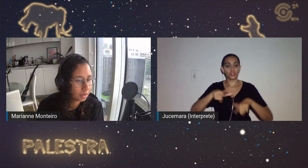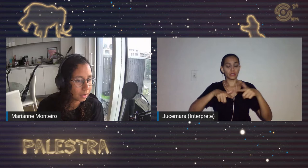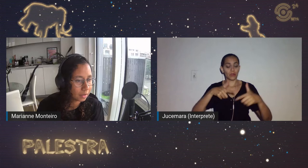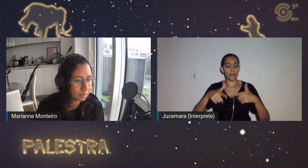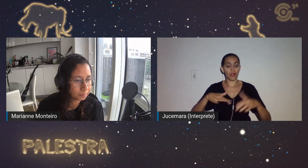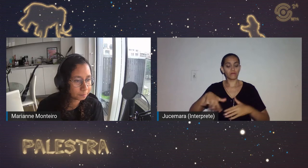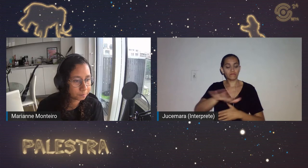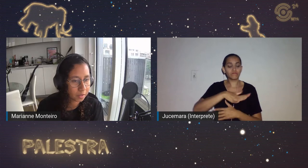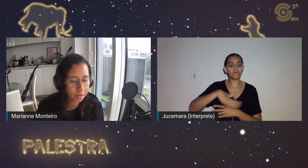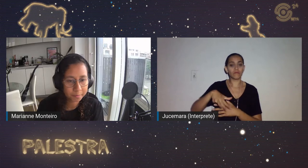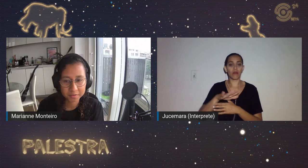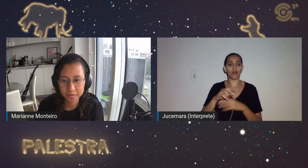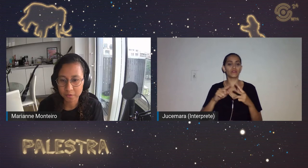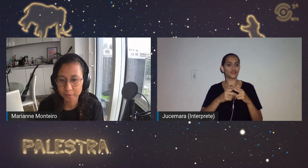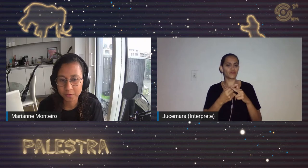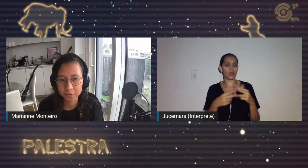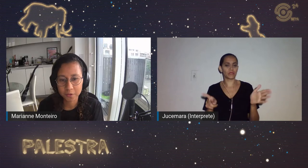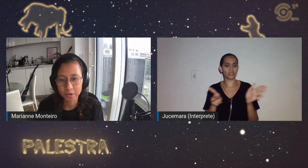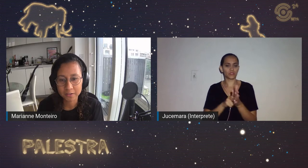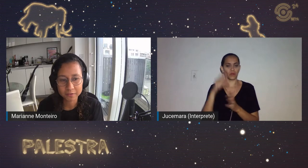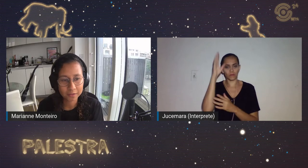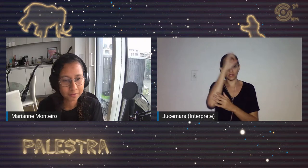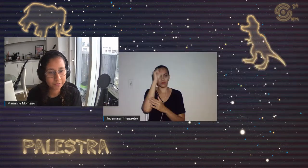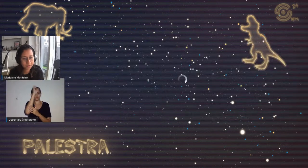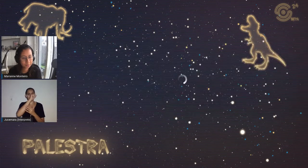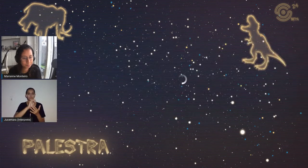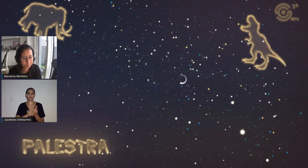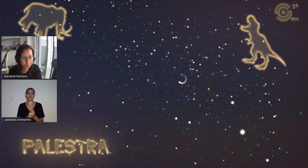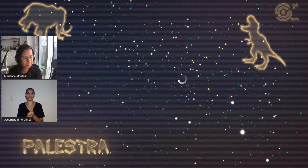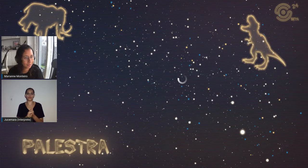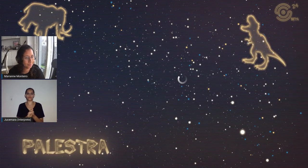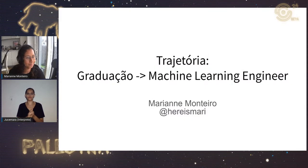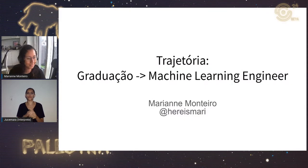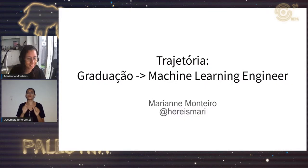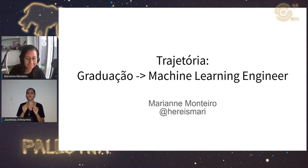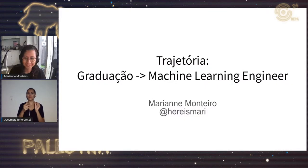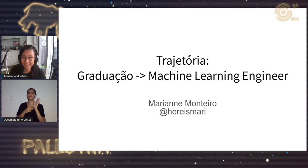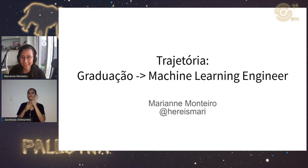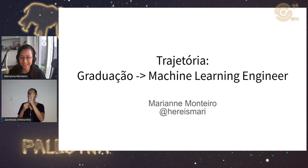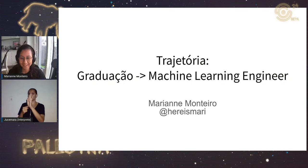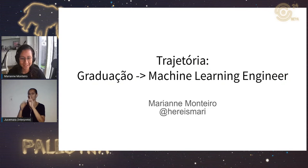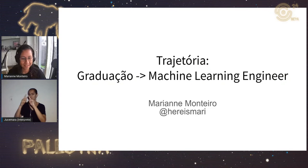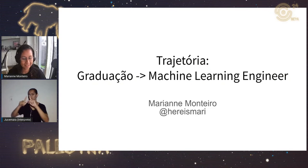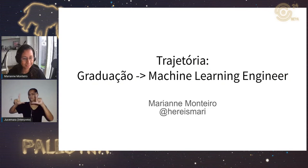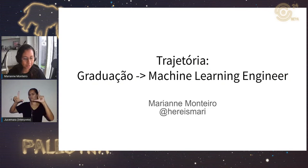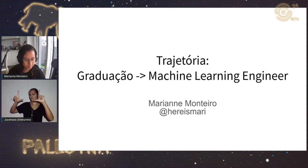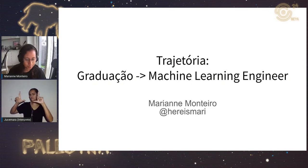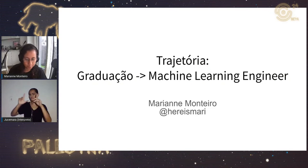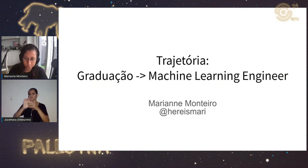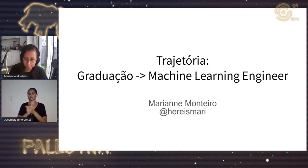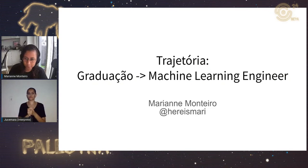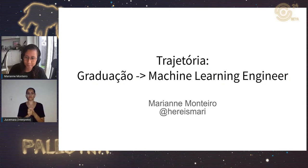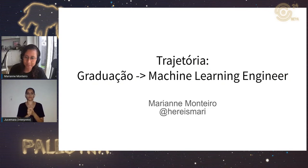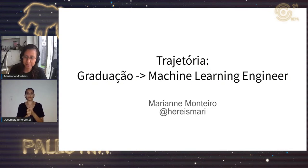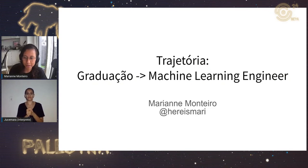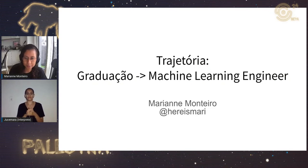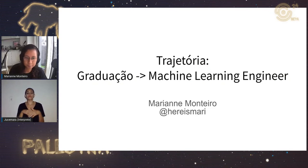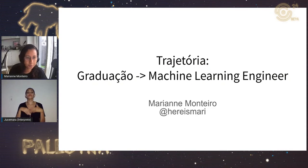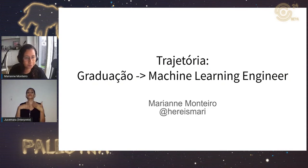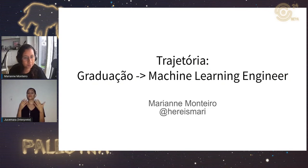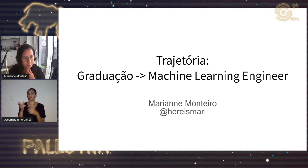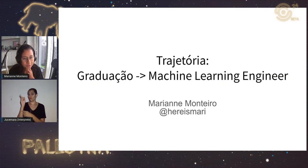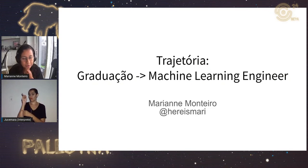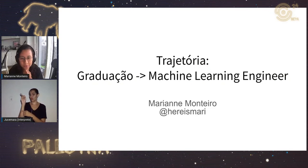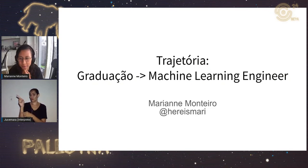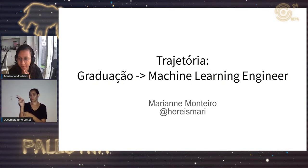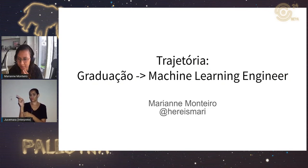isso. A apresentação pode ser colocada na tela também? Ah, obrigada. Então é isso, pessoal. Vou apresentar